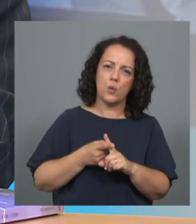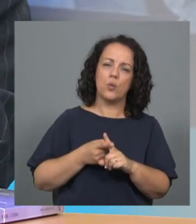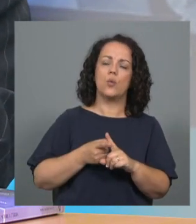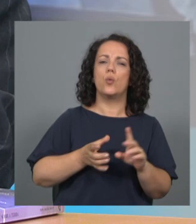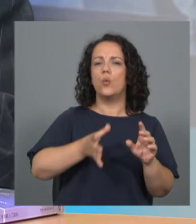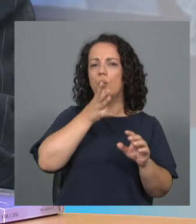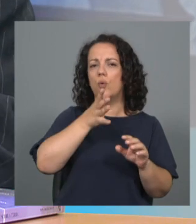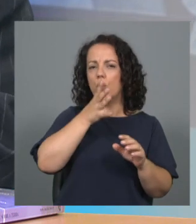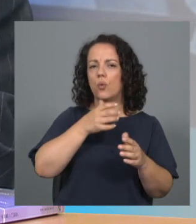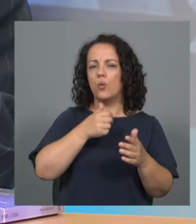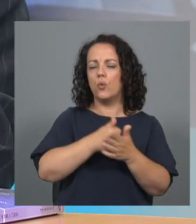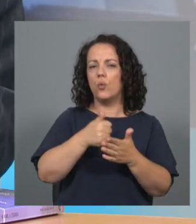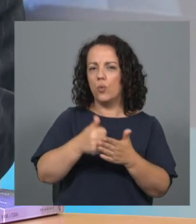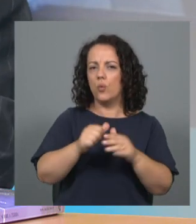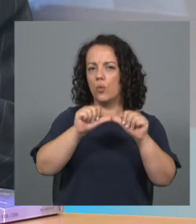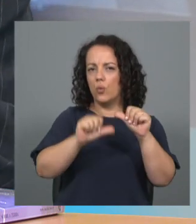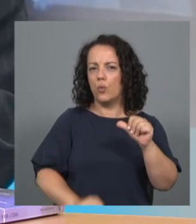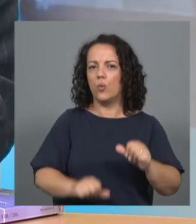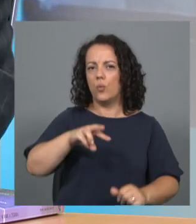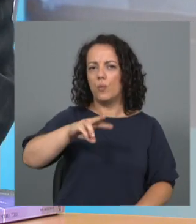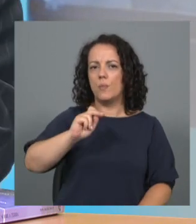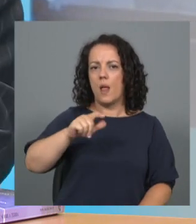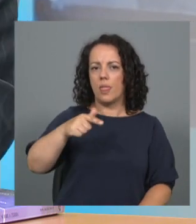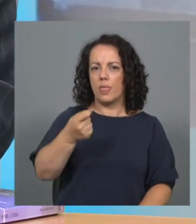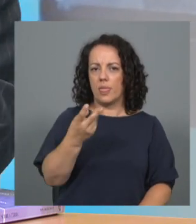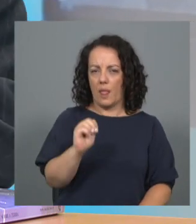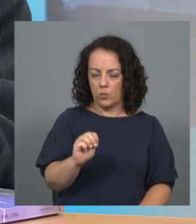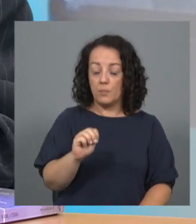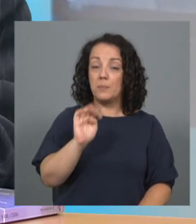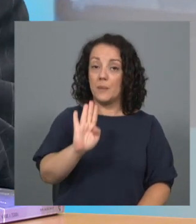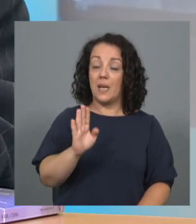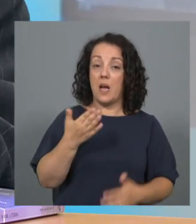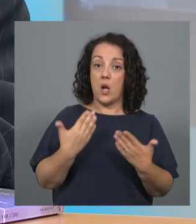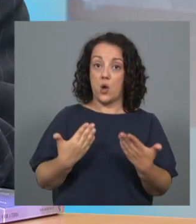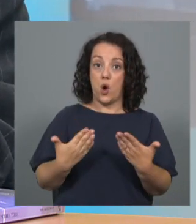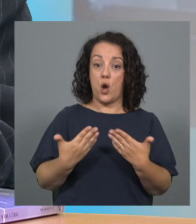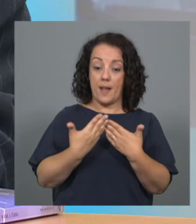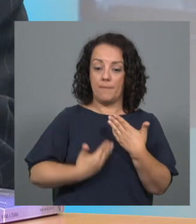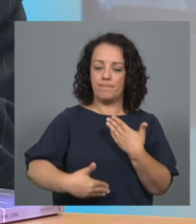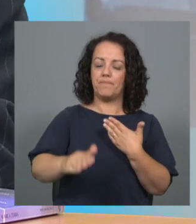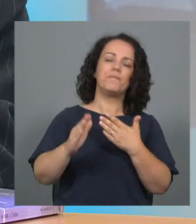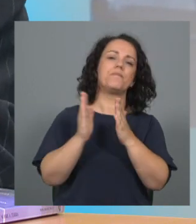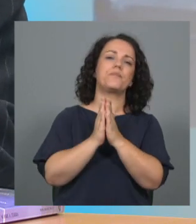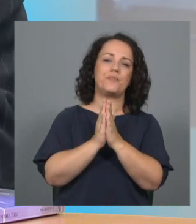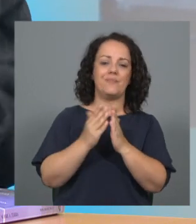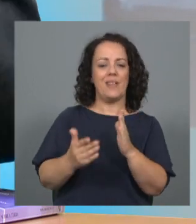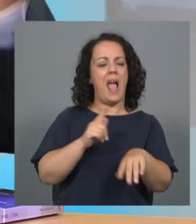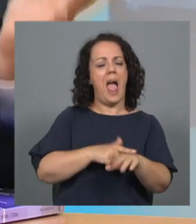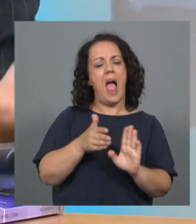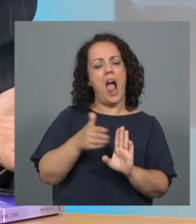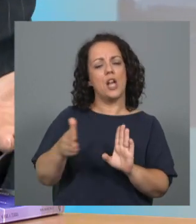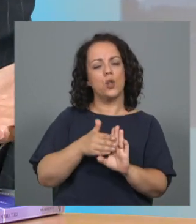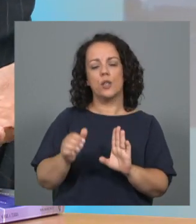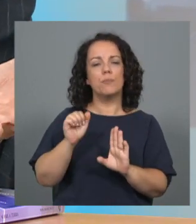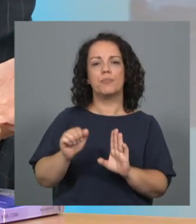Mateus, mas a liturgia incorpora aqui agora nesta quadra do ano o capítulo